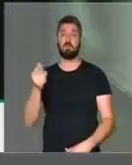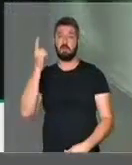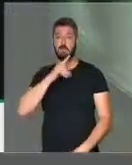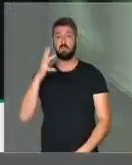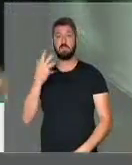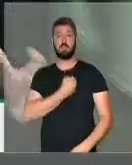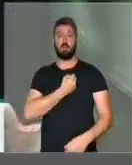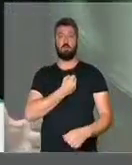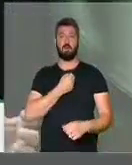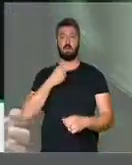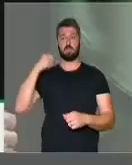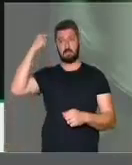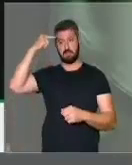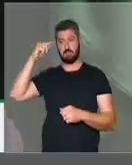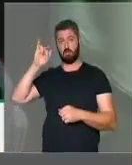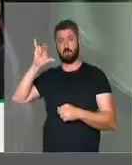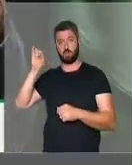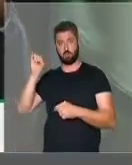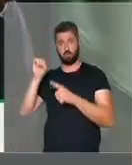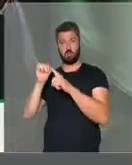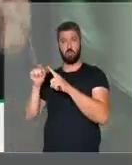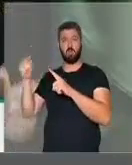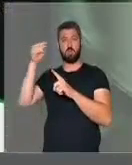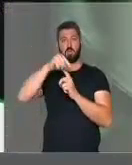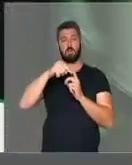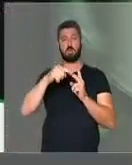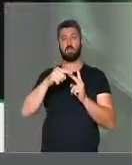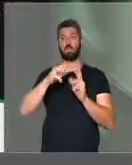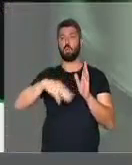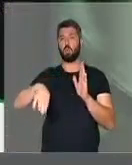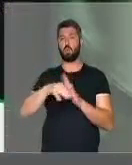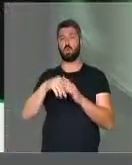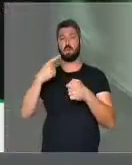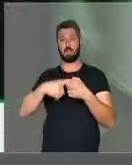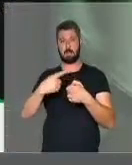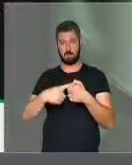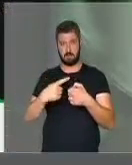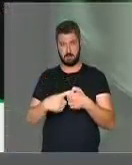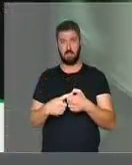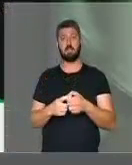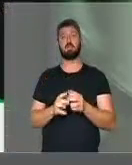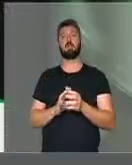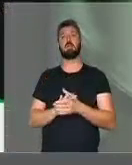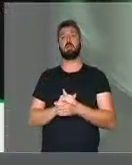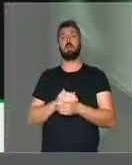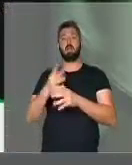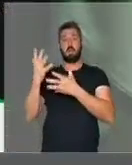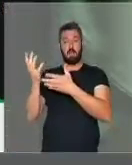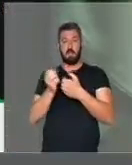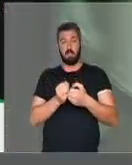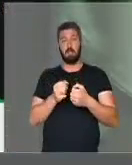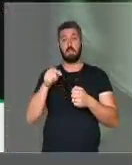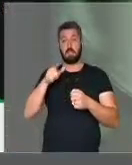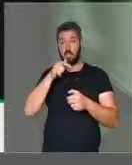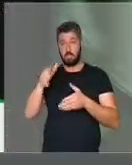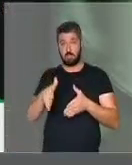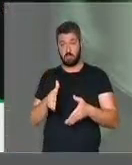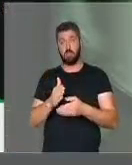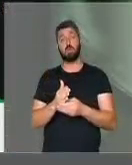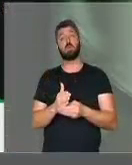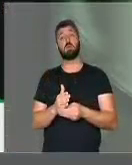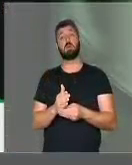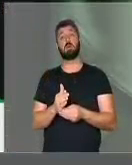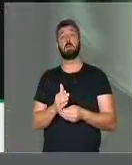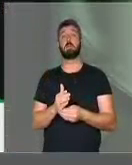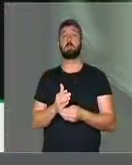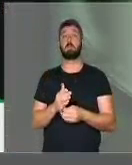gente salve o Rio São Francisco, salve todos os municípios que são abastecidos por esse rio,